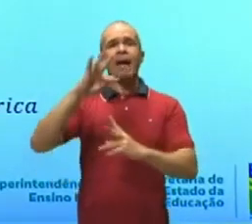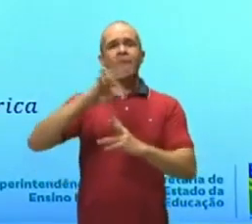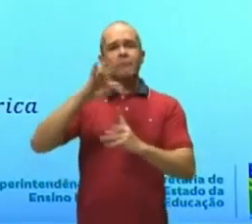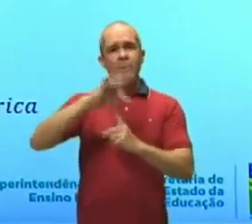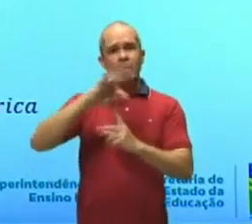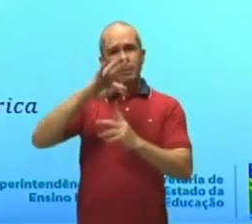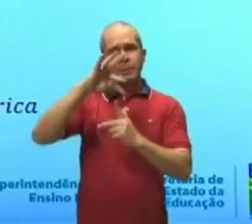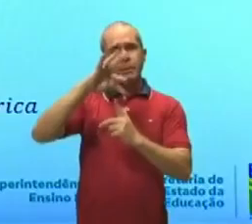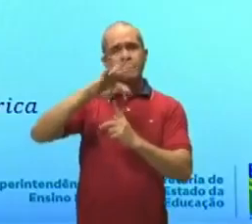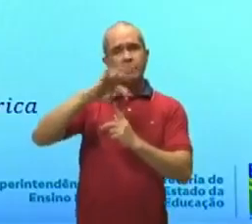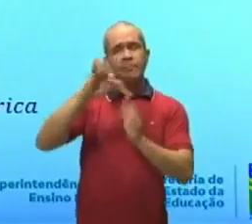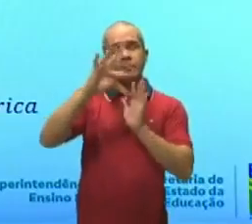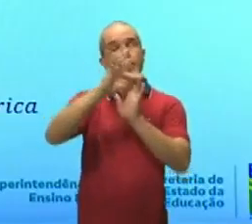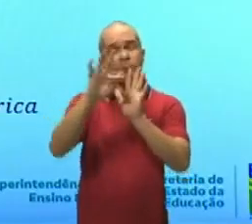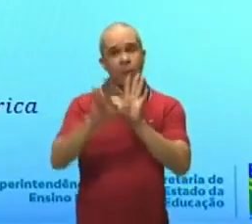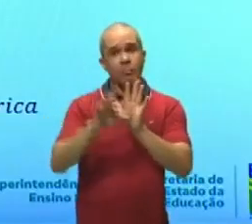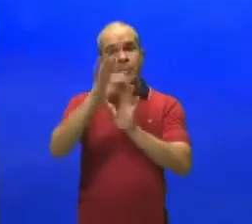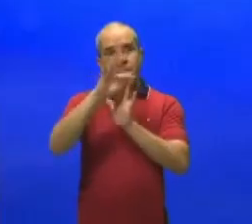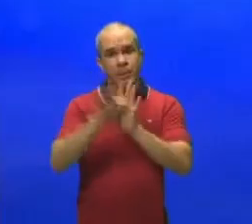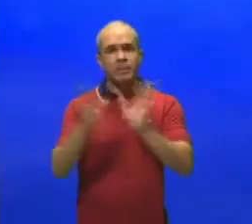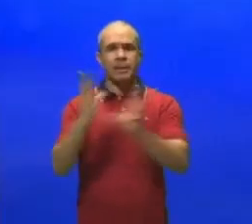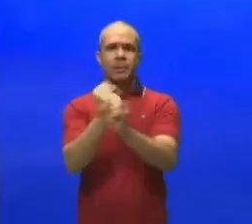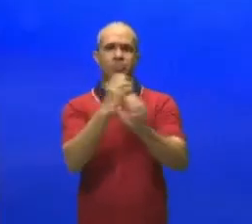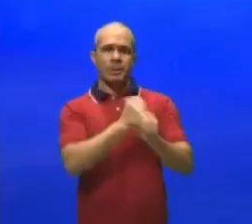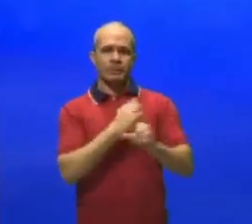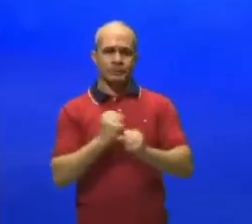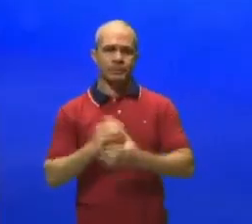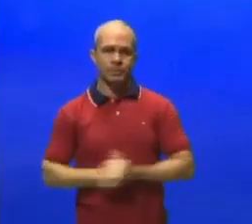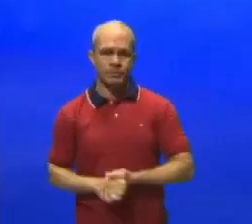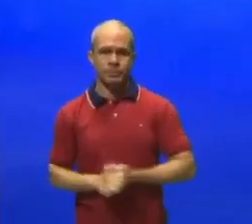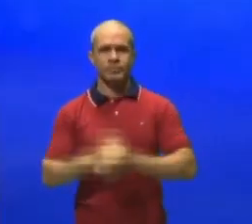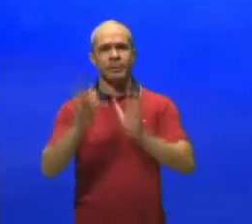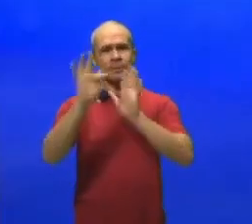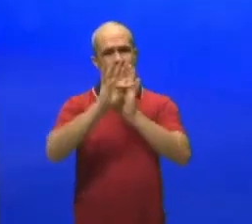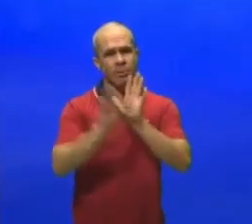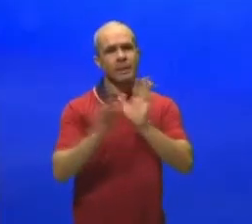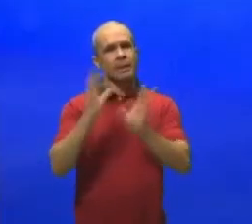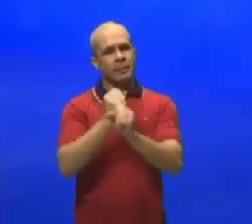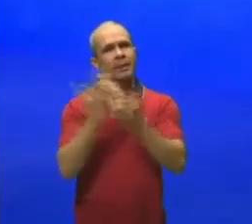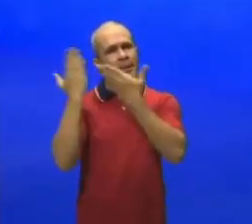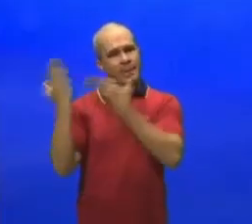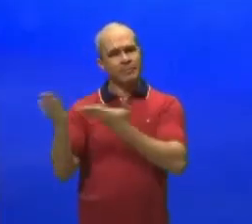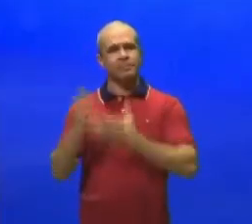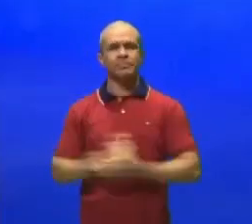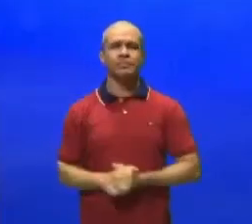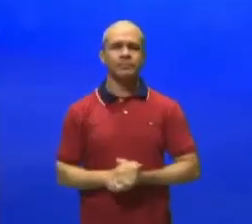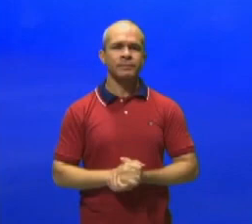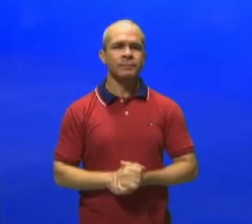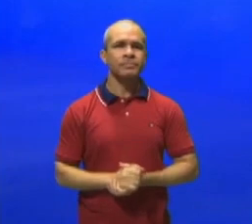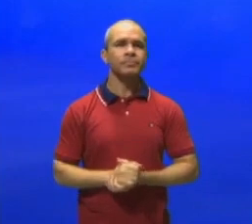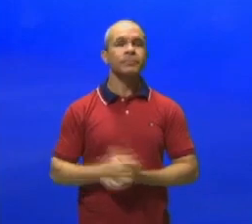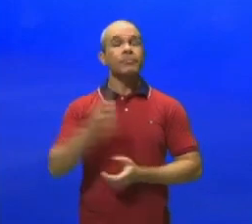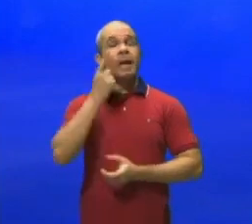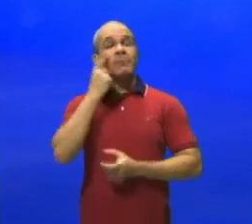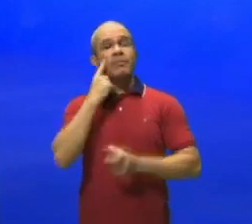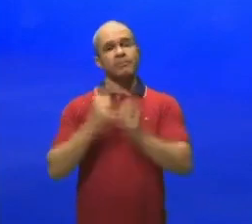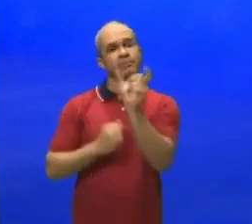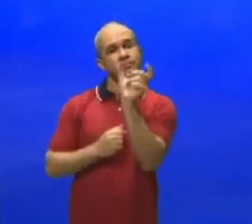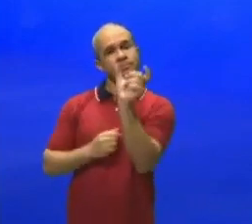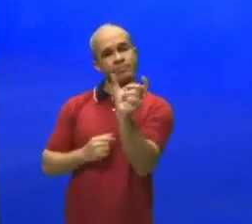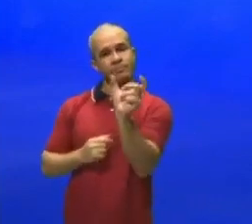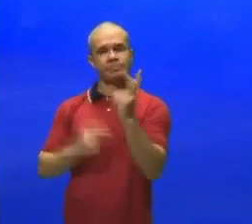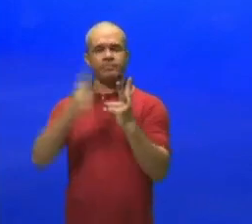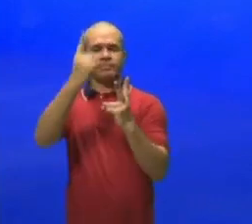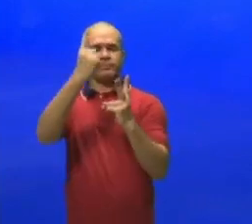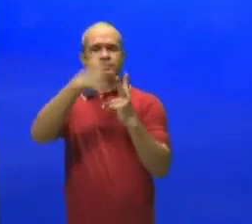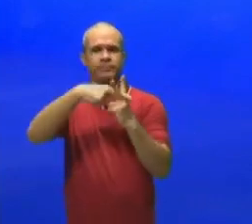vai ter para calcular. Beleza? Então, olha só, pessoal. Observa só. Eu vou pegar aqui e vou fechar a